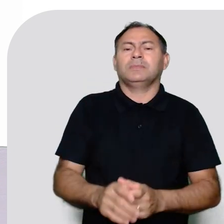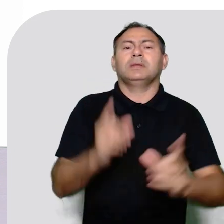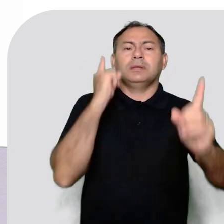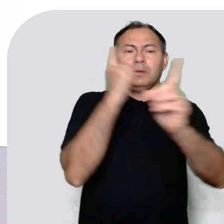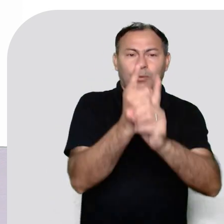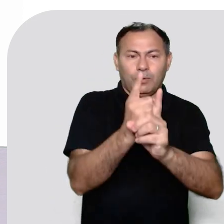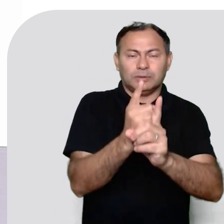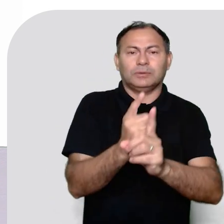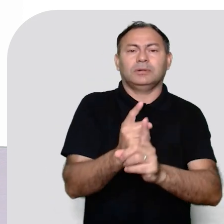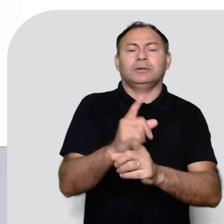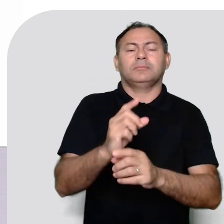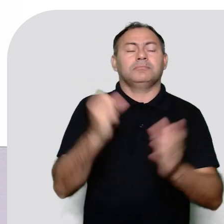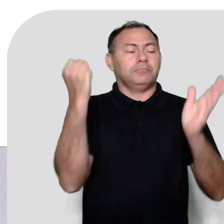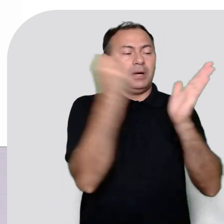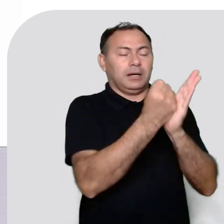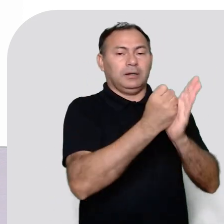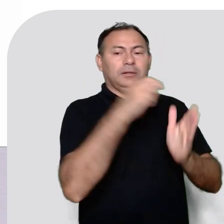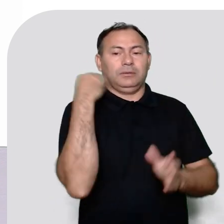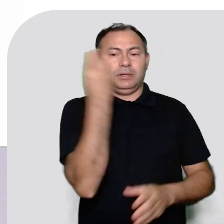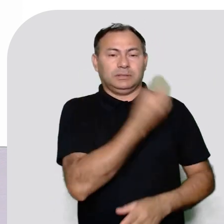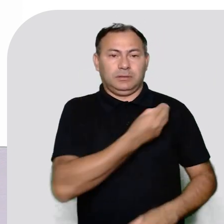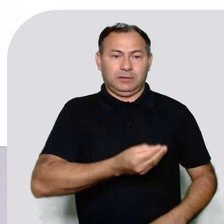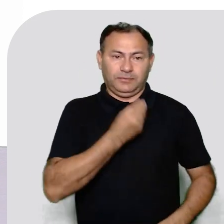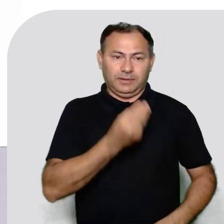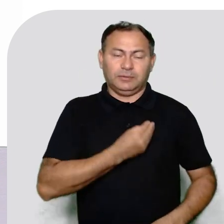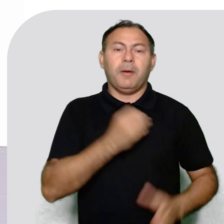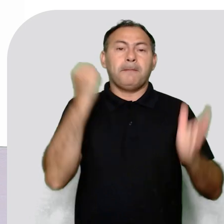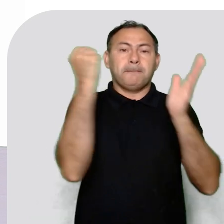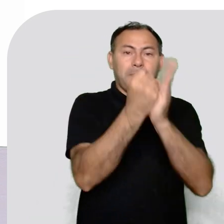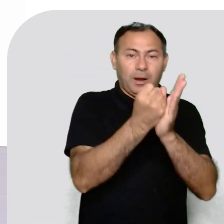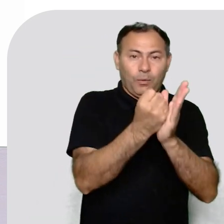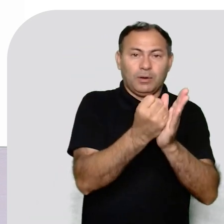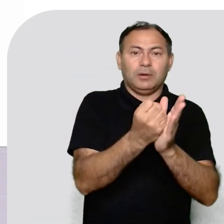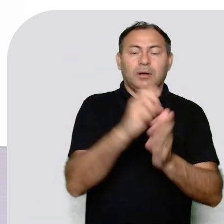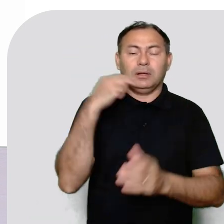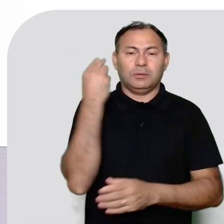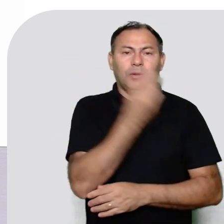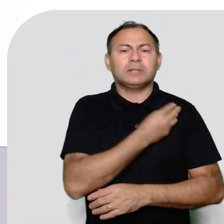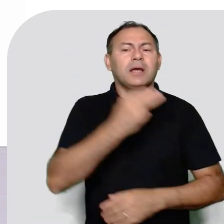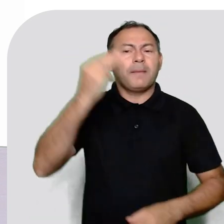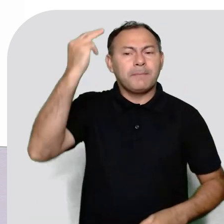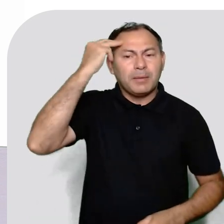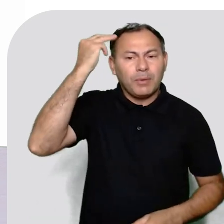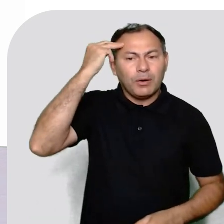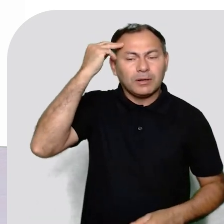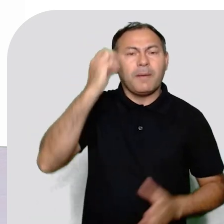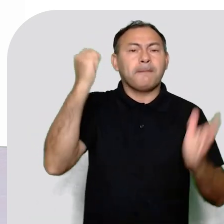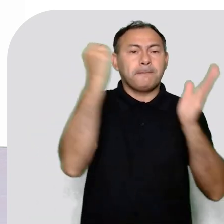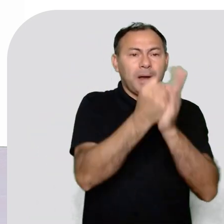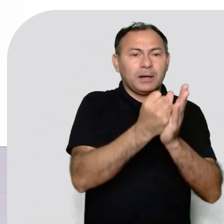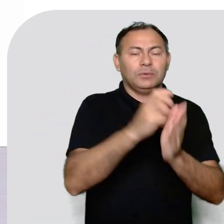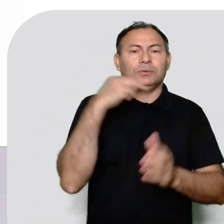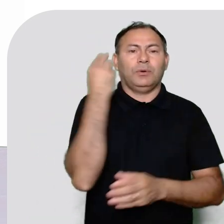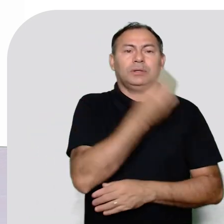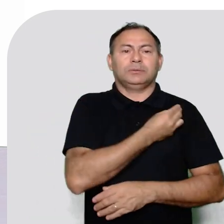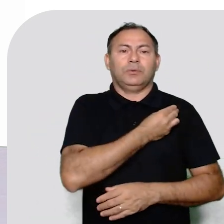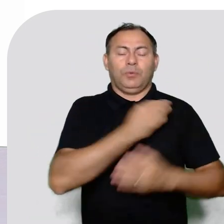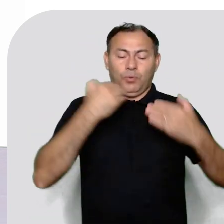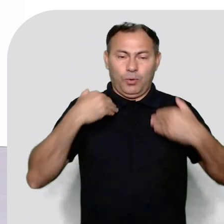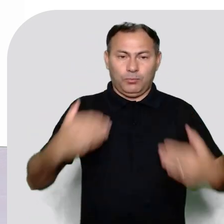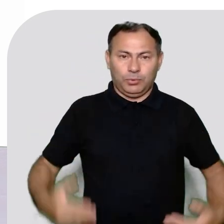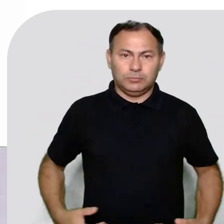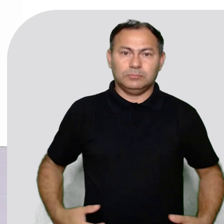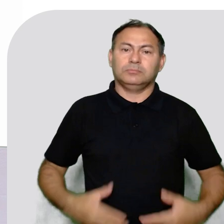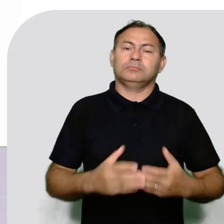esse encontro marcou a nossa vida, marcou a nossa memória, marcou o nosso